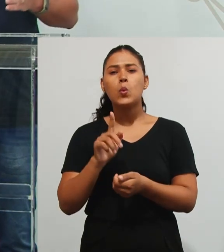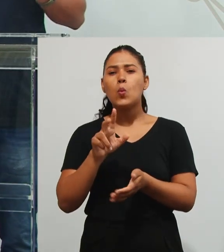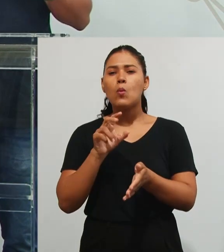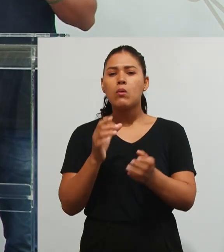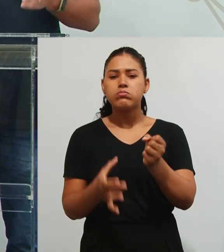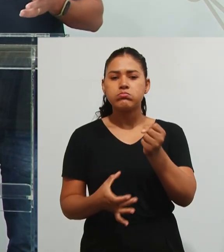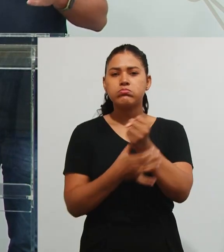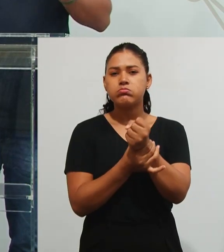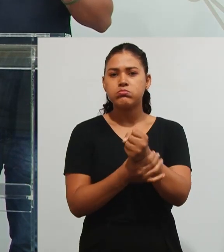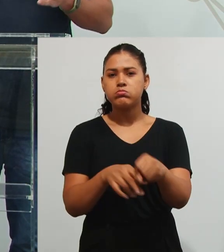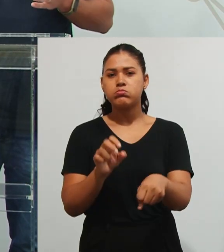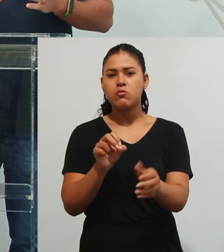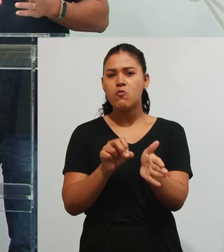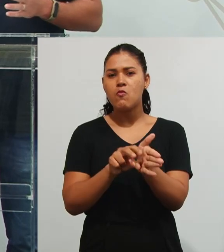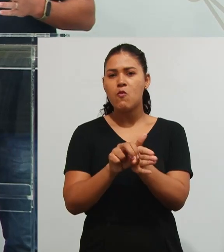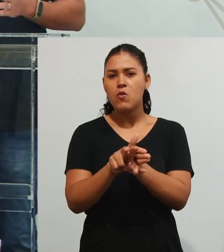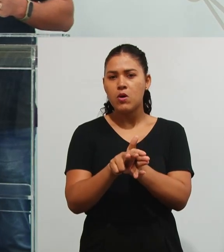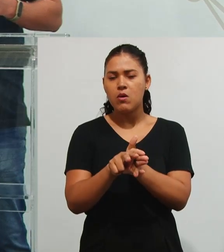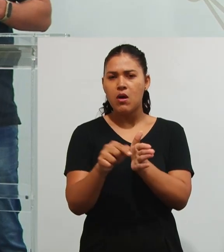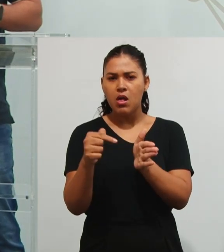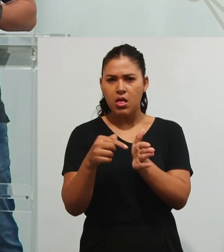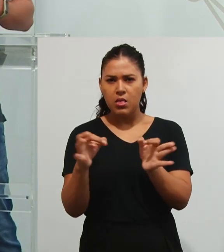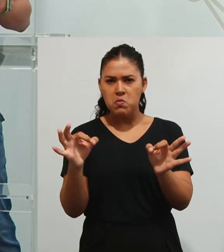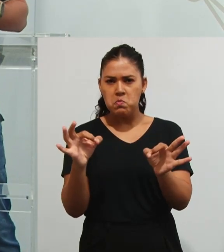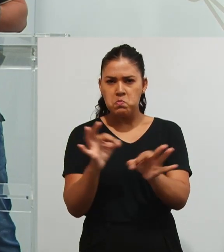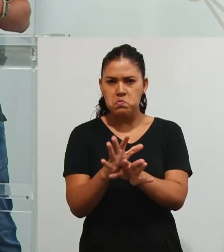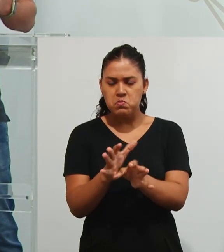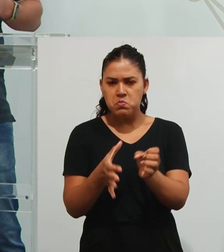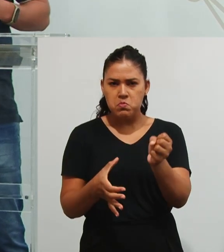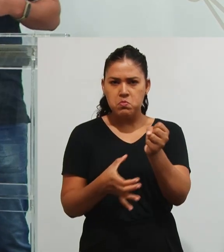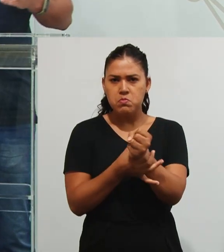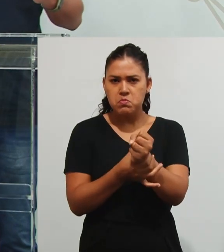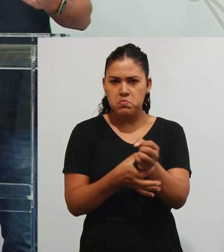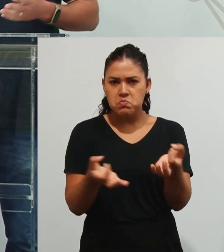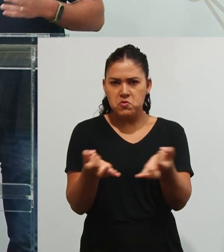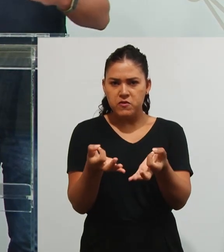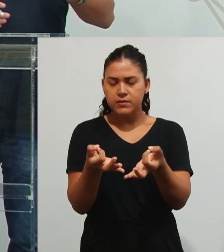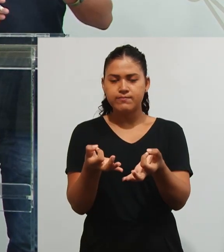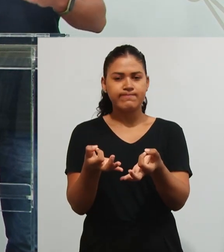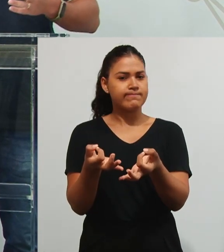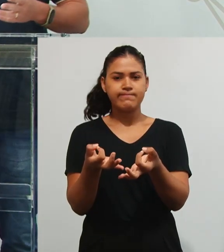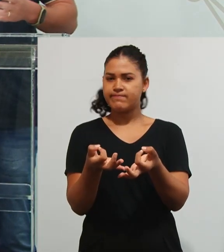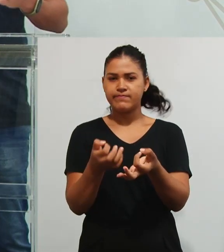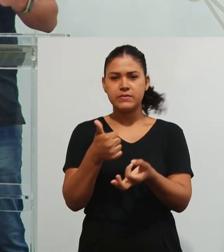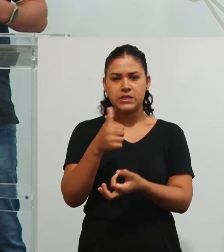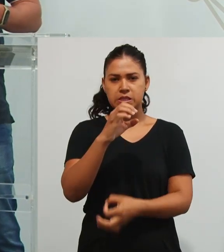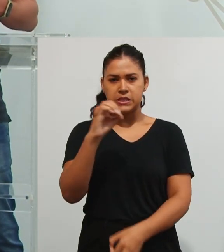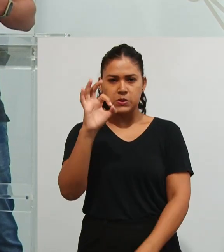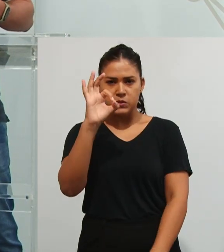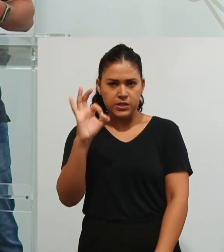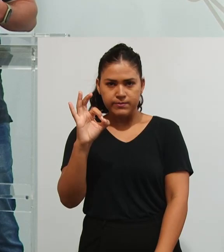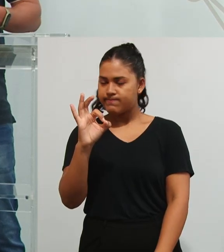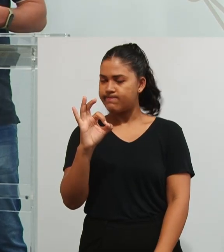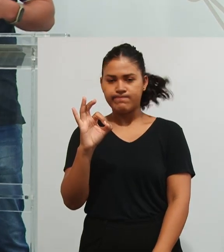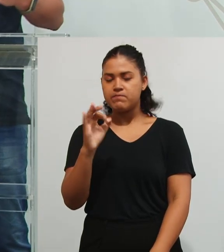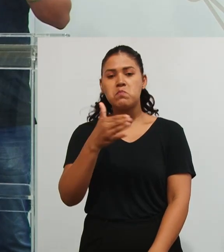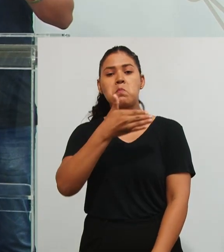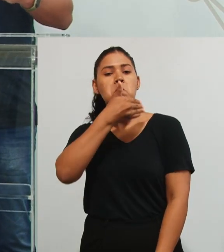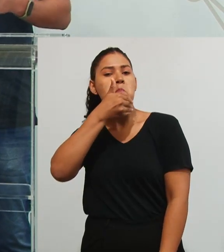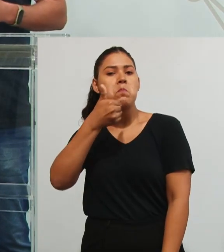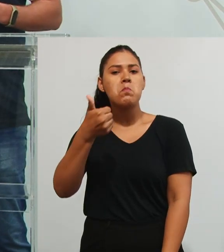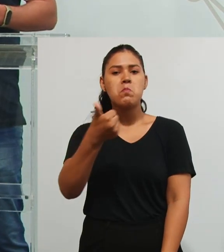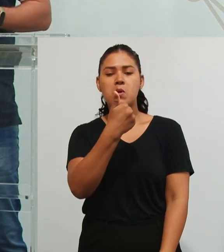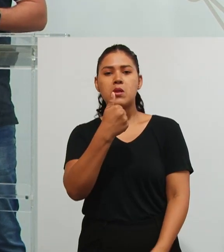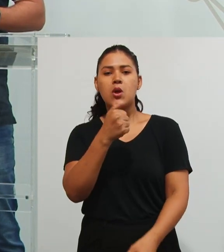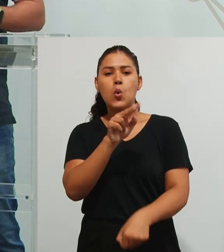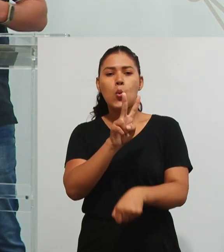antivírus não garante total proteção. Então eu até sempre reforço isso em aulas, que o melhor antivírus é